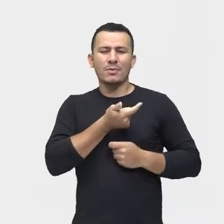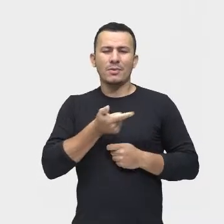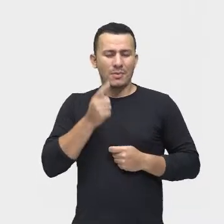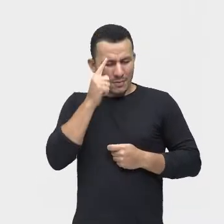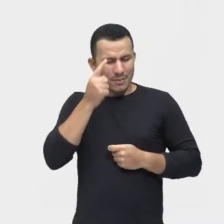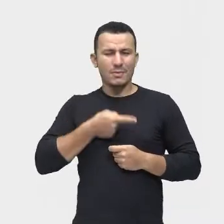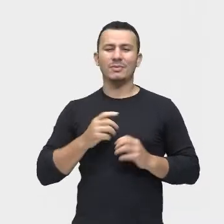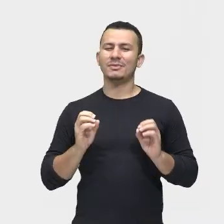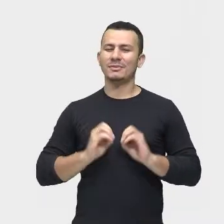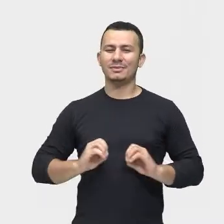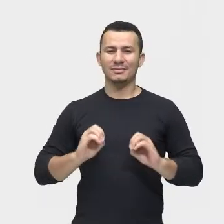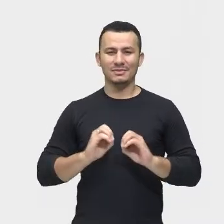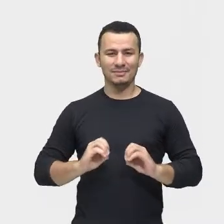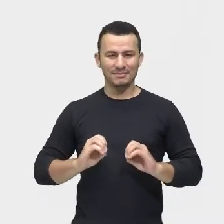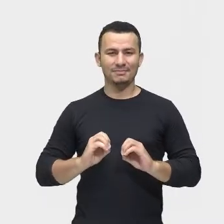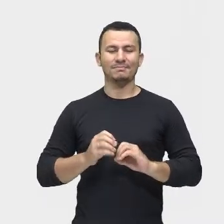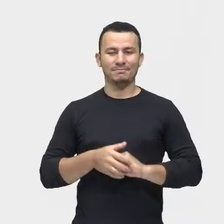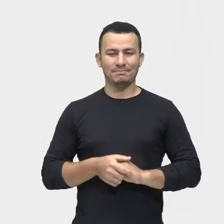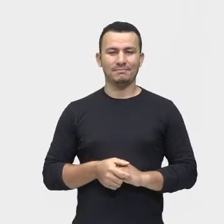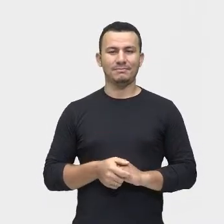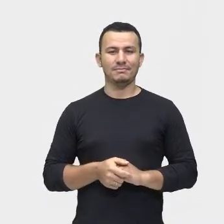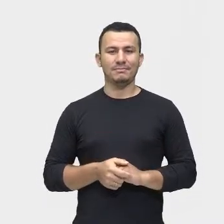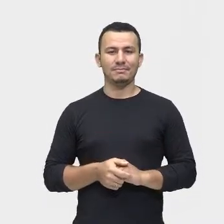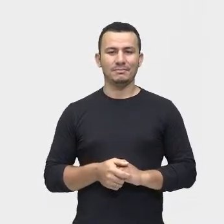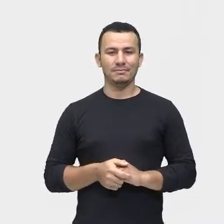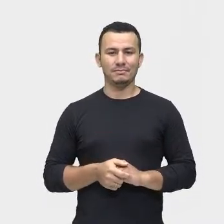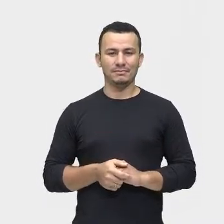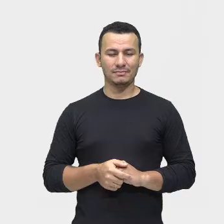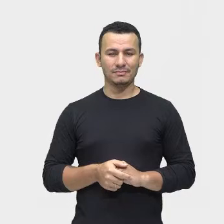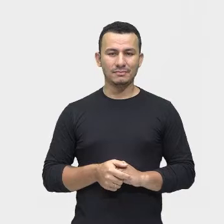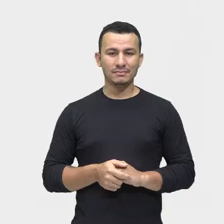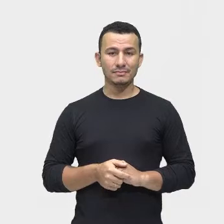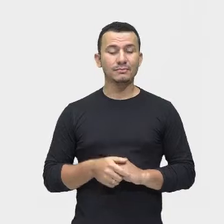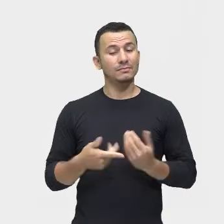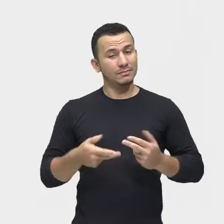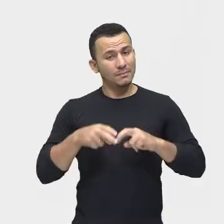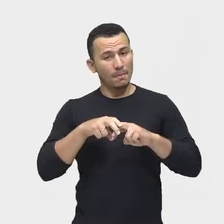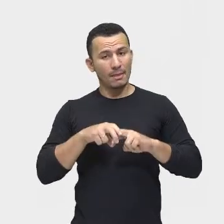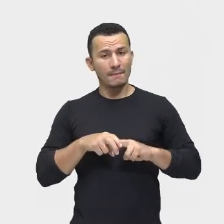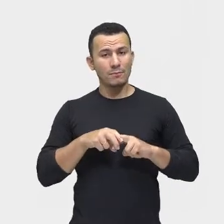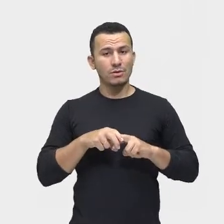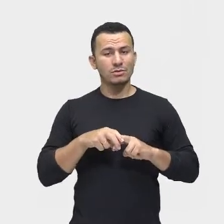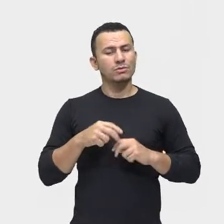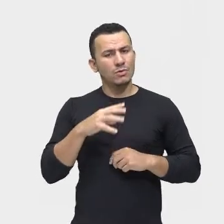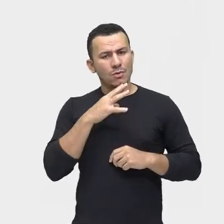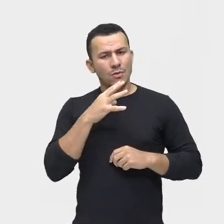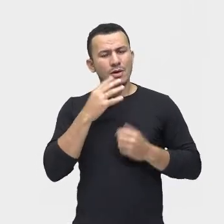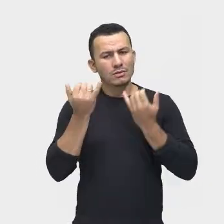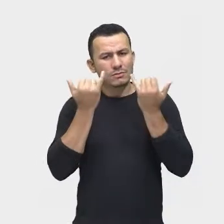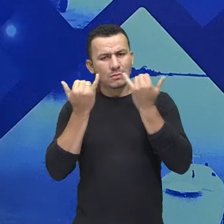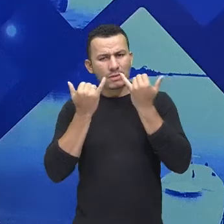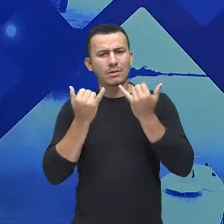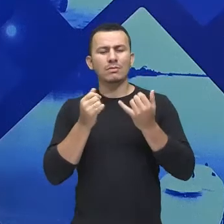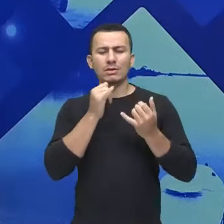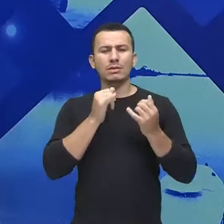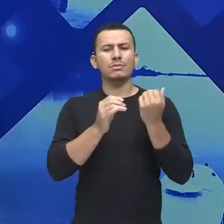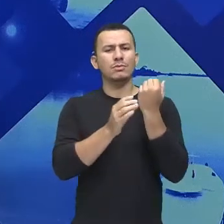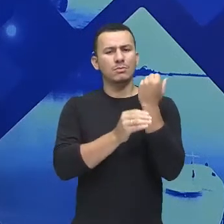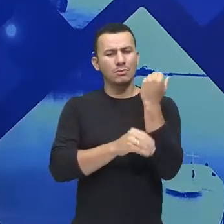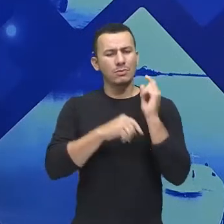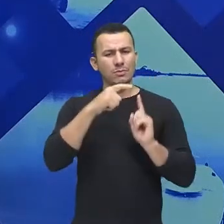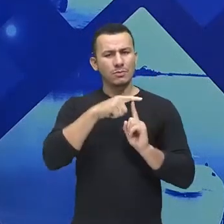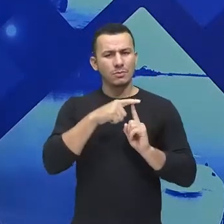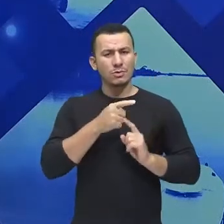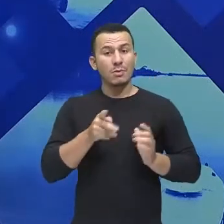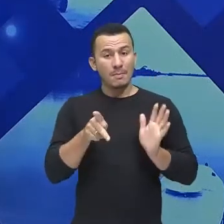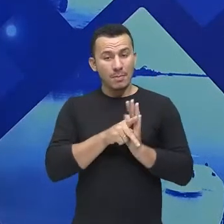tem domínio sobre os batimentos do seu coração. Então aí, quando a gente conhece esse tipo de músculo estriado cardíaco, a